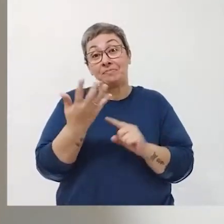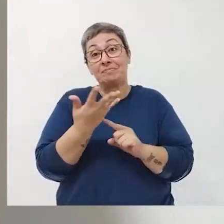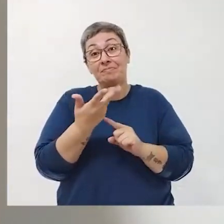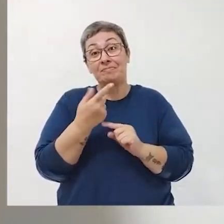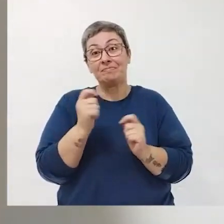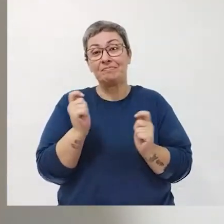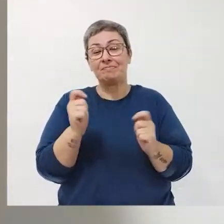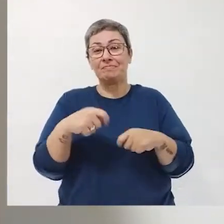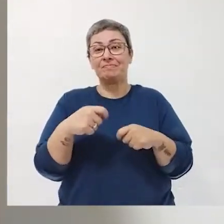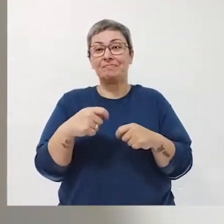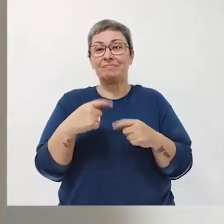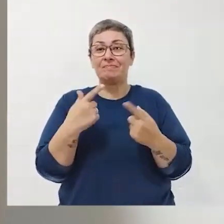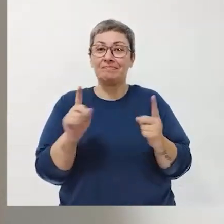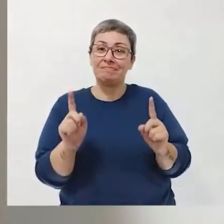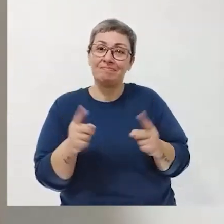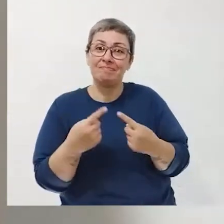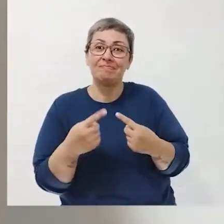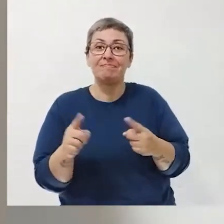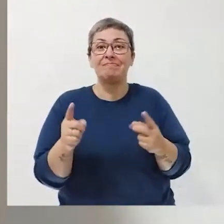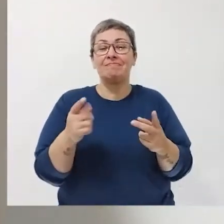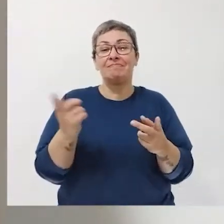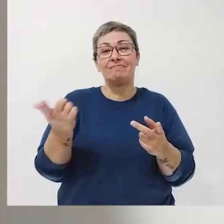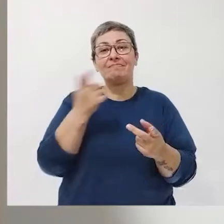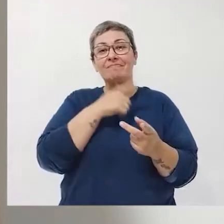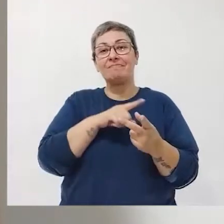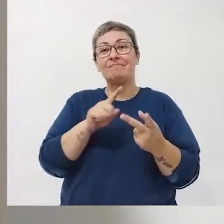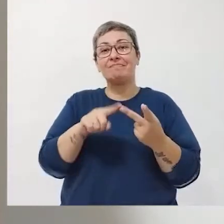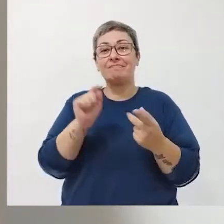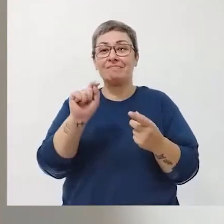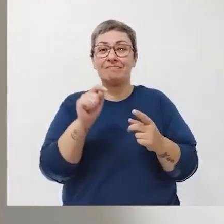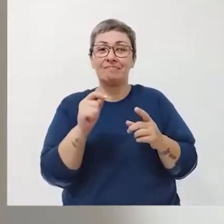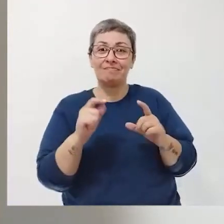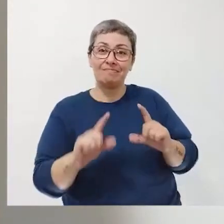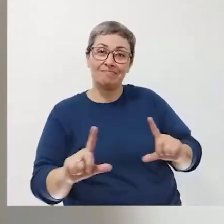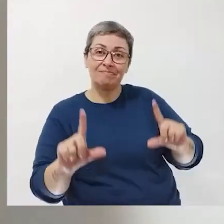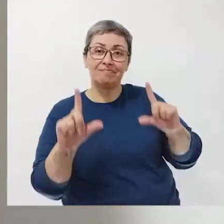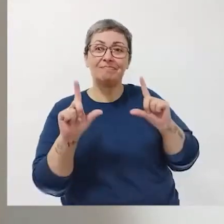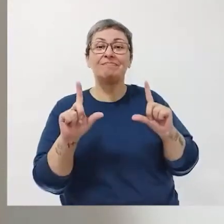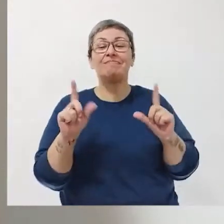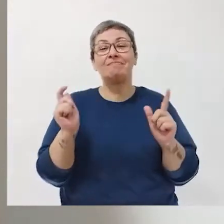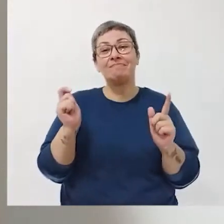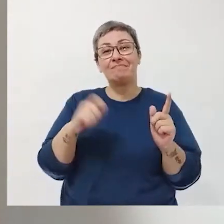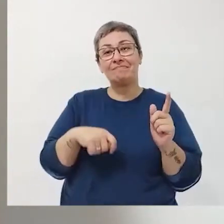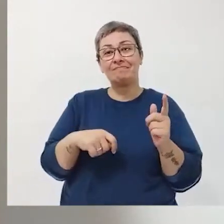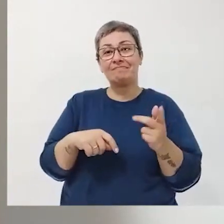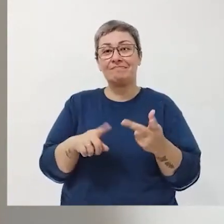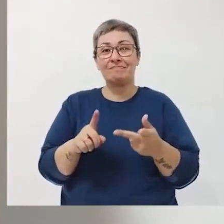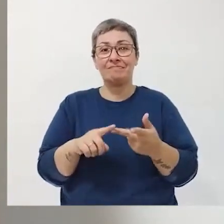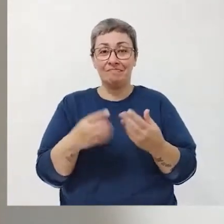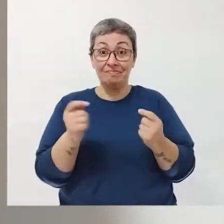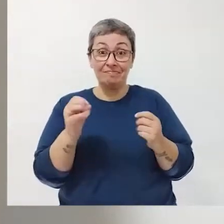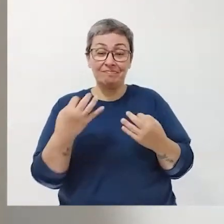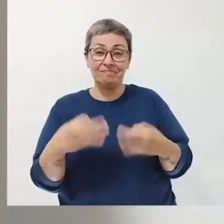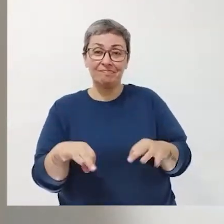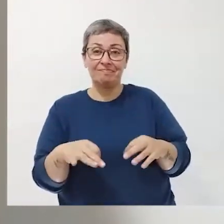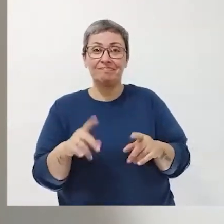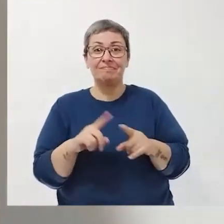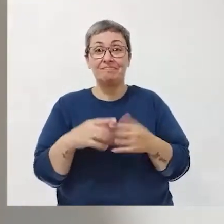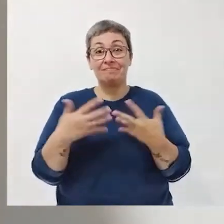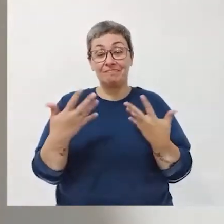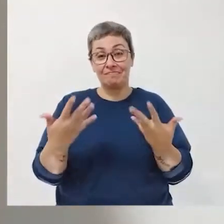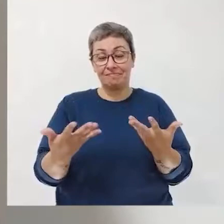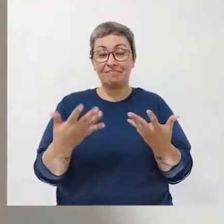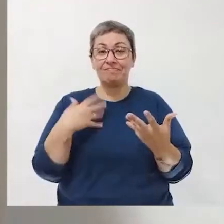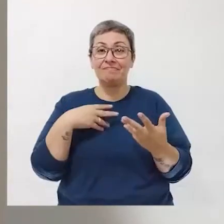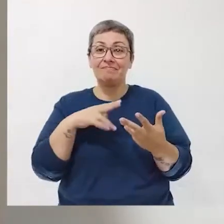dê. Pode ser que uma música dê, pode ser que uma imagem dê conta, certo?